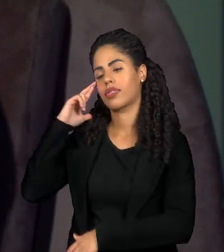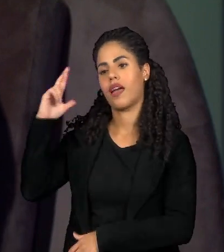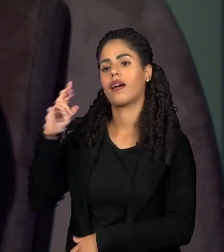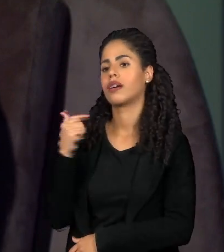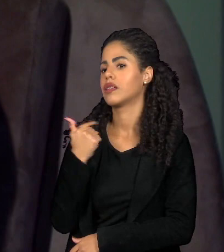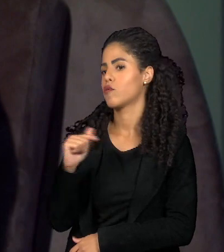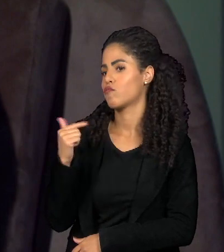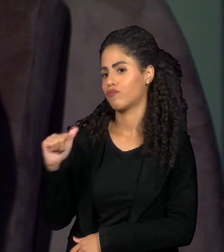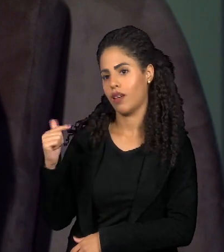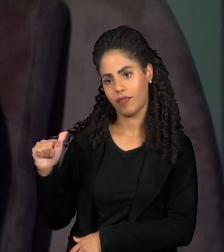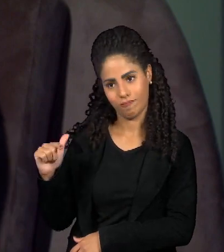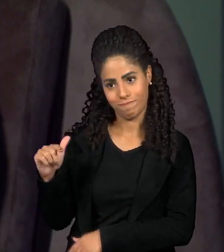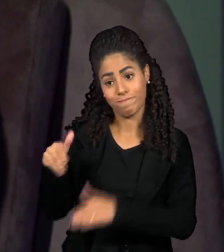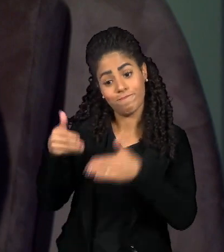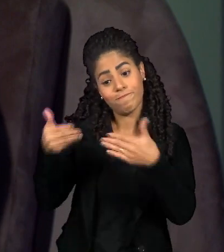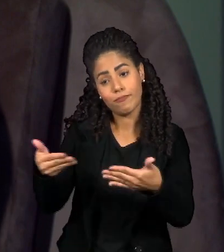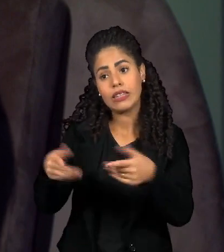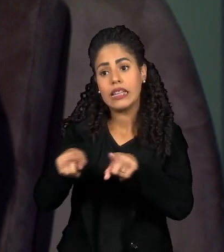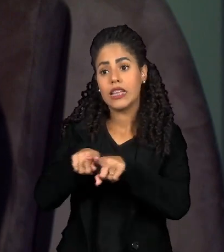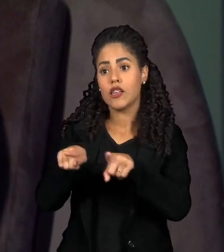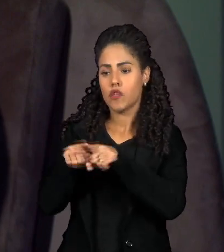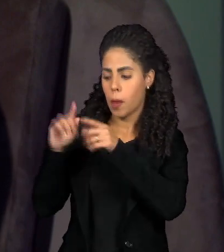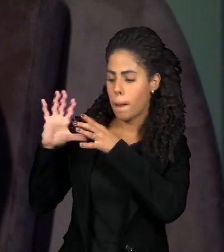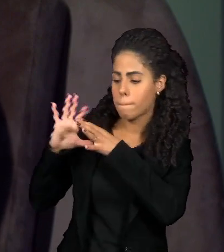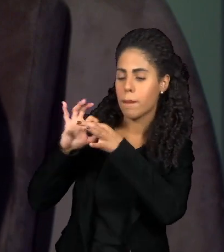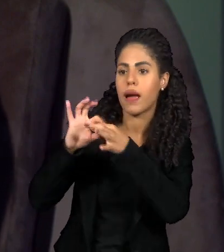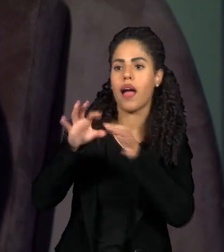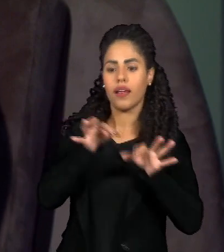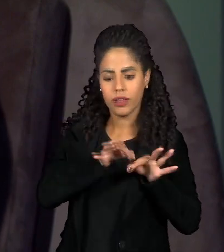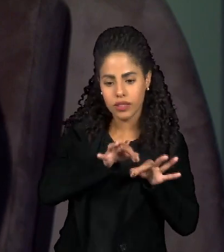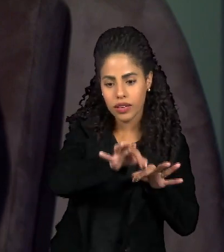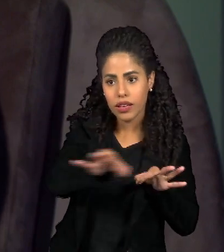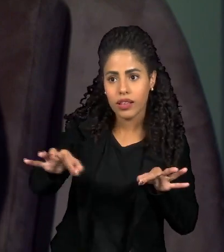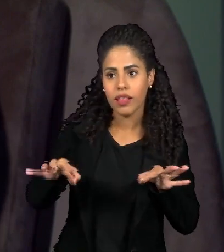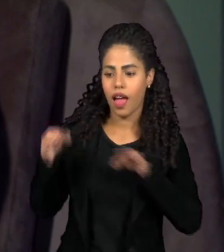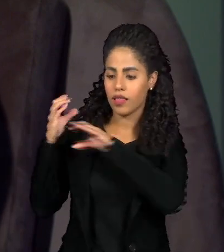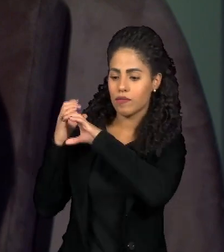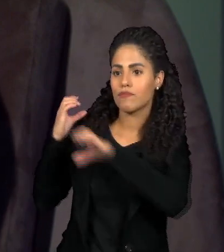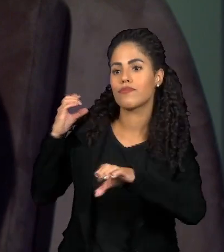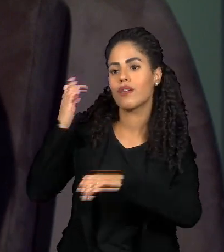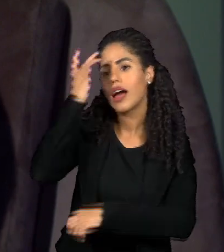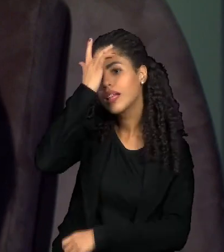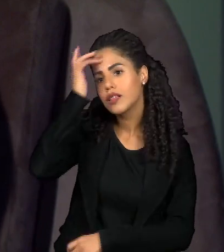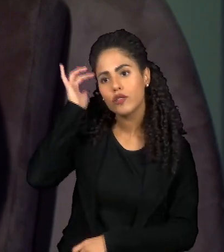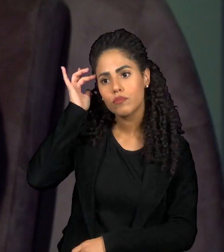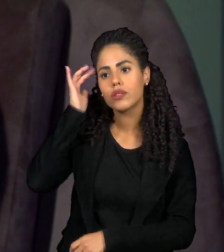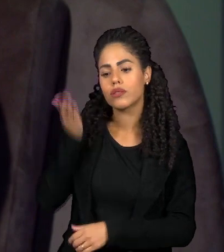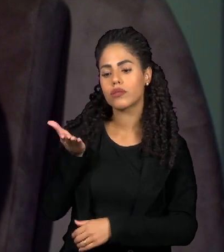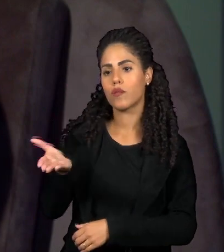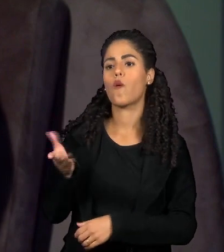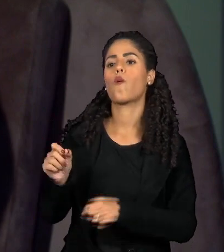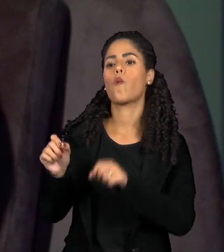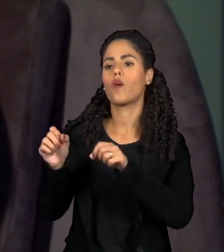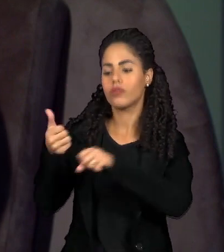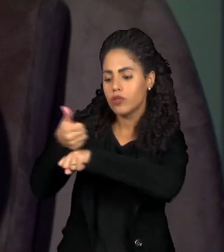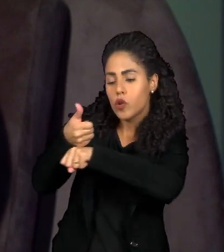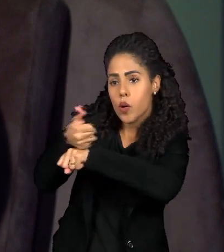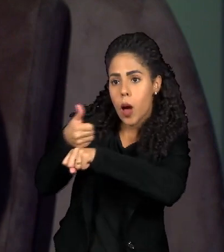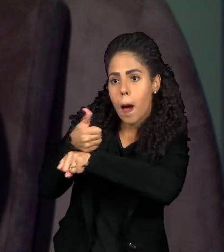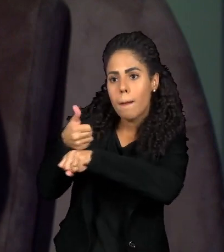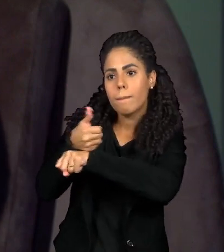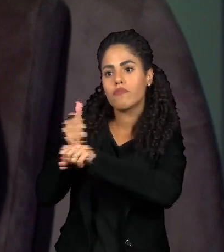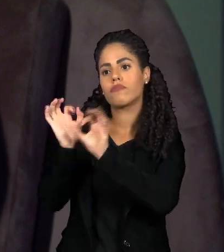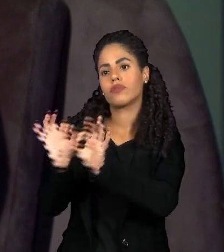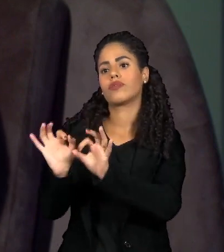mercado imobiliário e mesmo no contexto de arquitetos, engenheiros, enfim, dos prestadores, né, das profissões que prestam